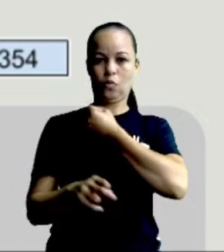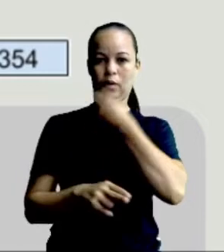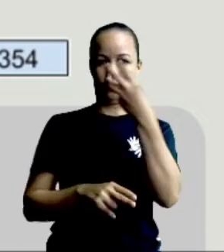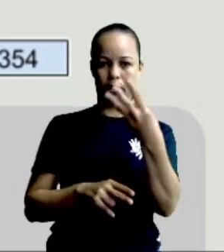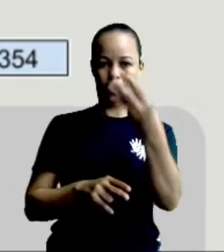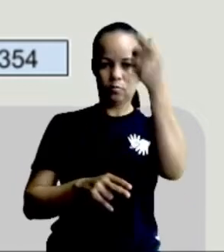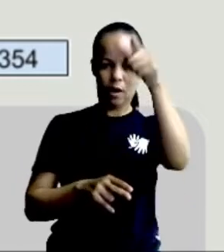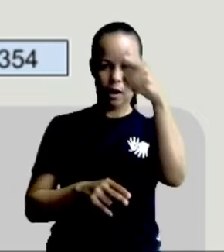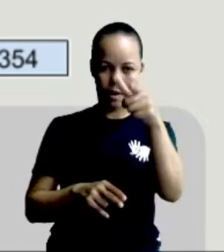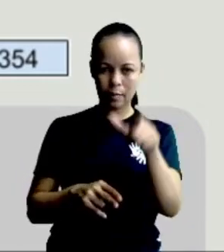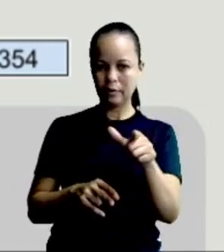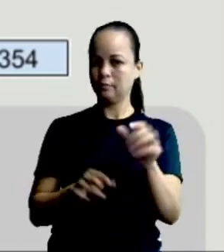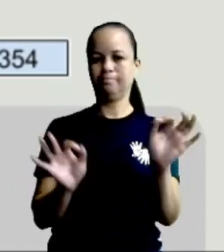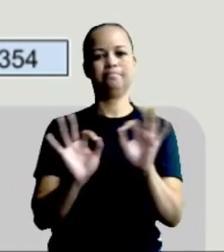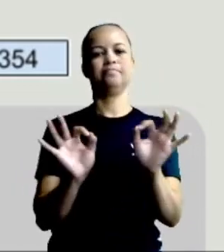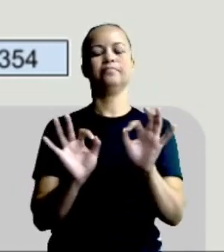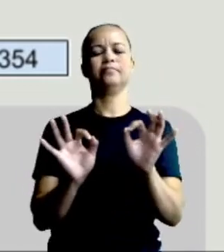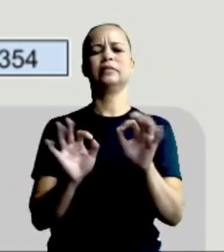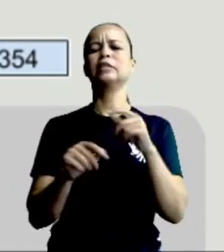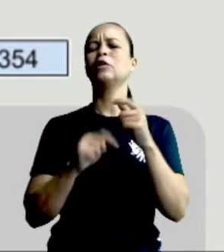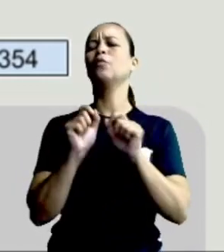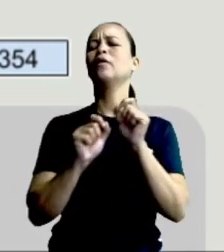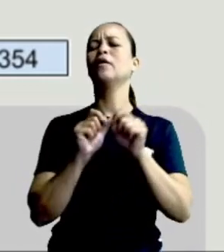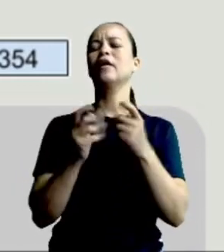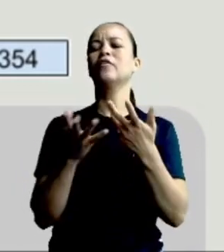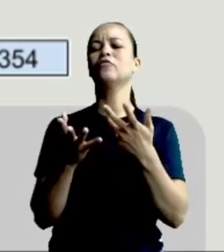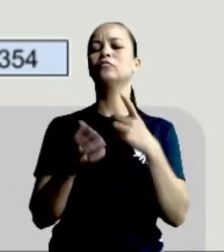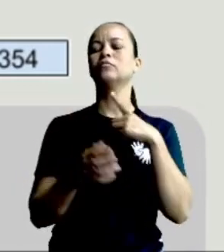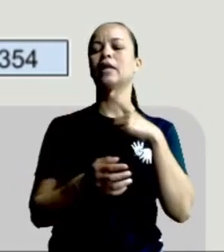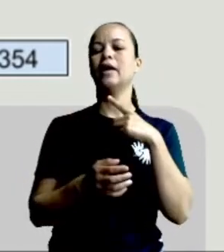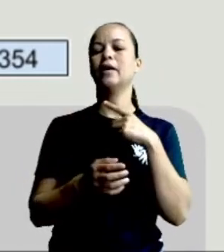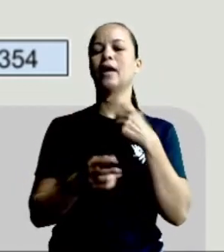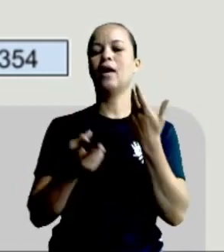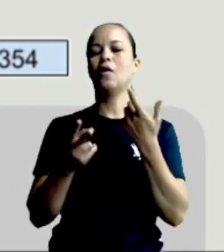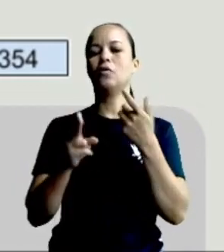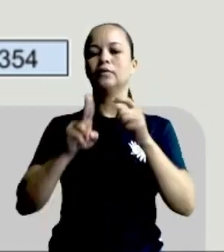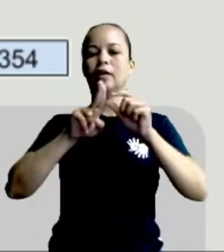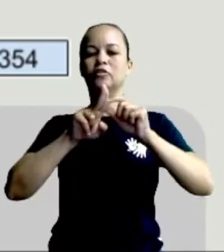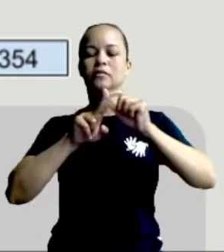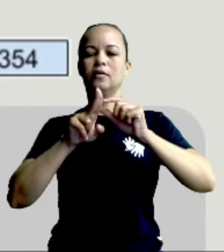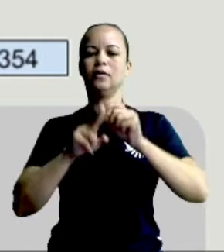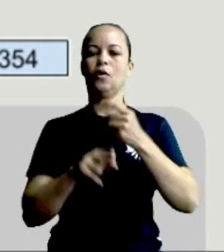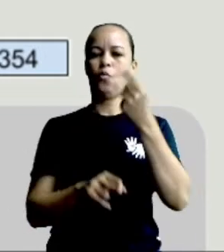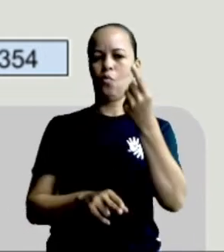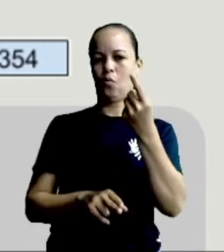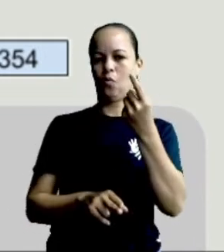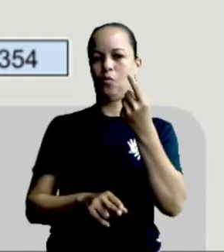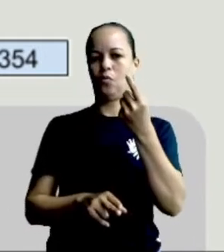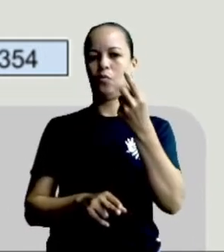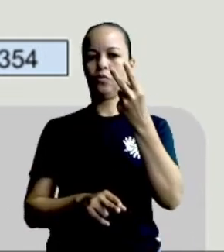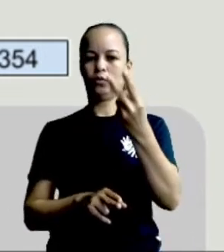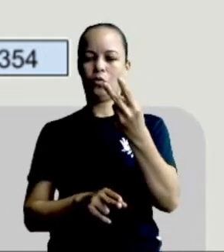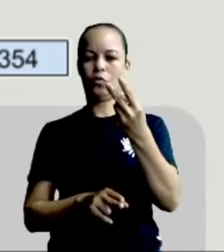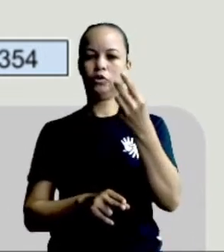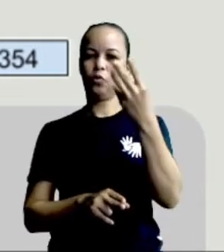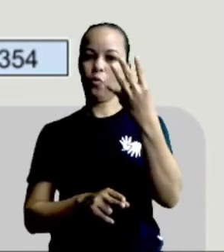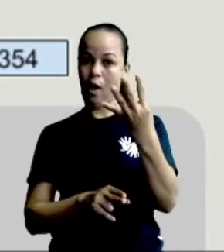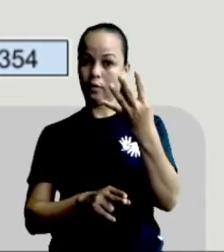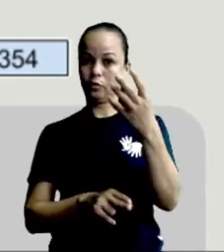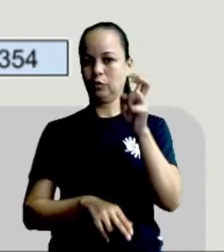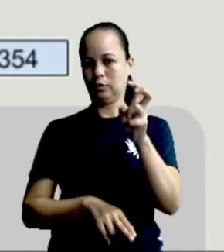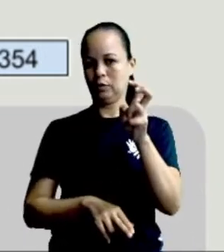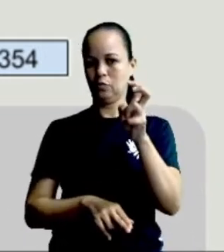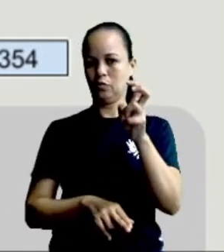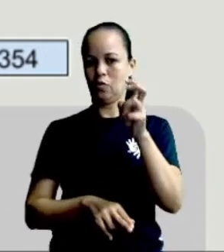óbvio. Então, aí quem eu vou ter na ordem das dezenas? O 1, o 2, o 4 e o 5. Vejam que eu tirei